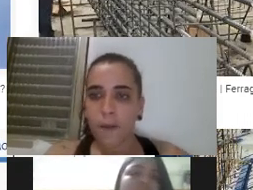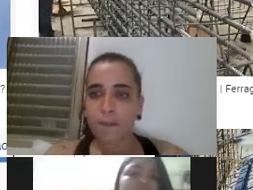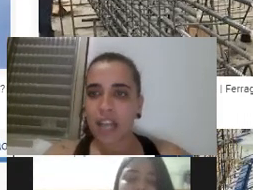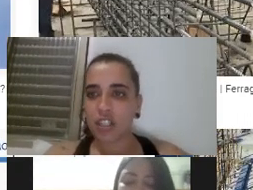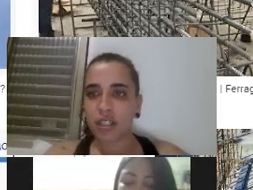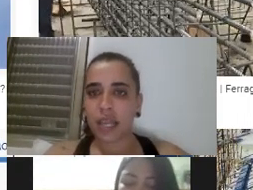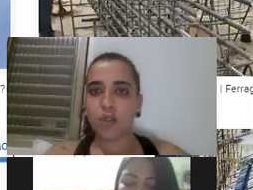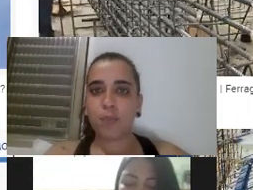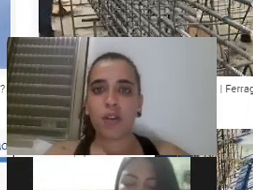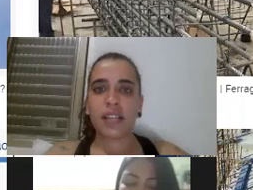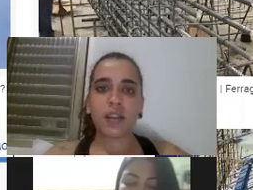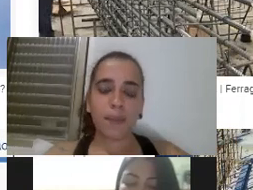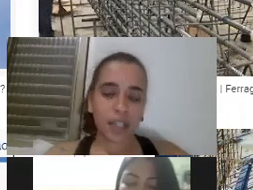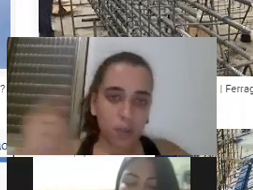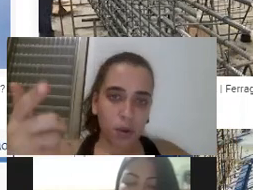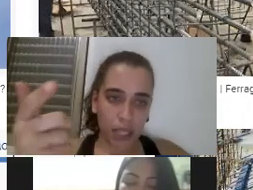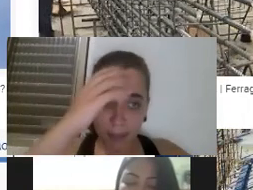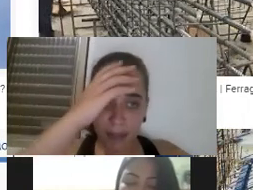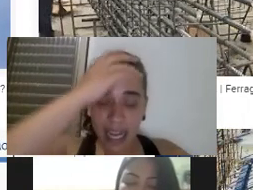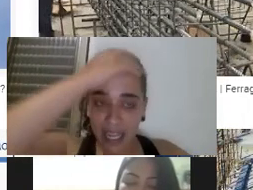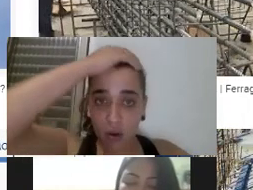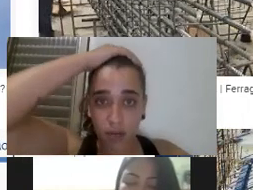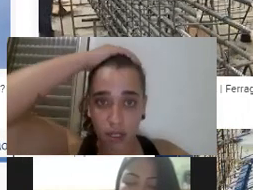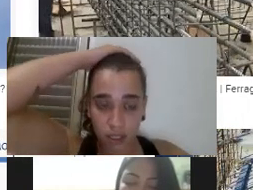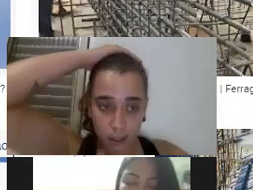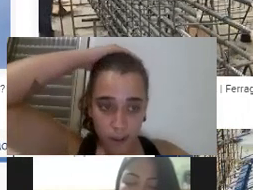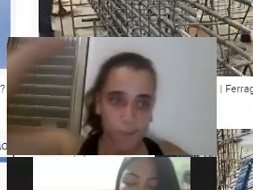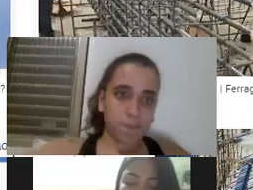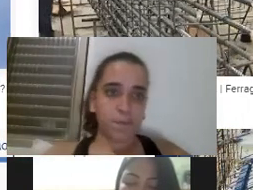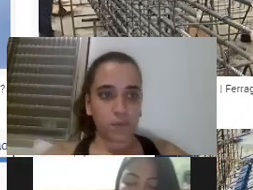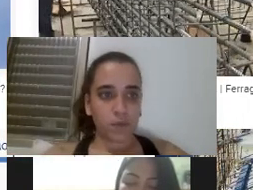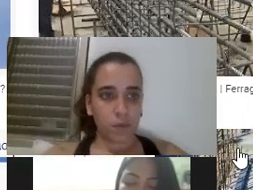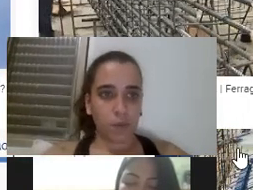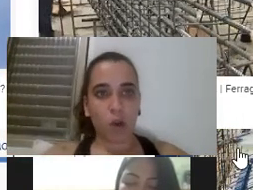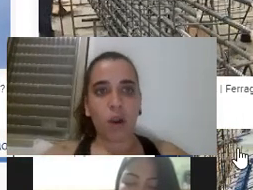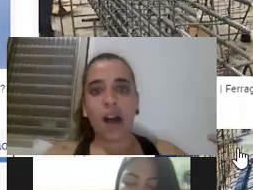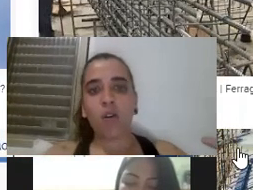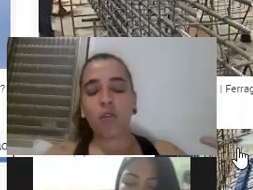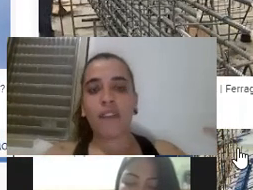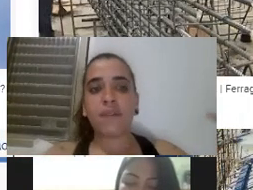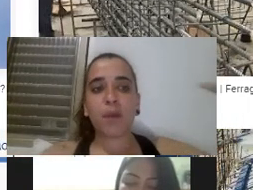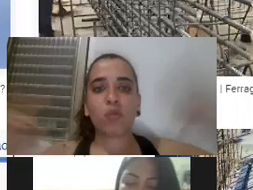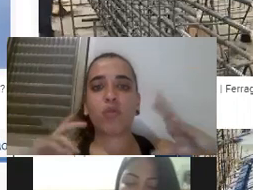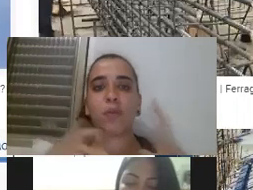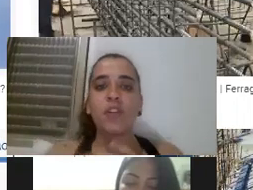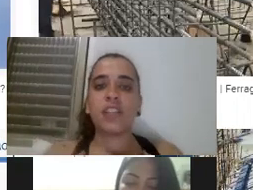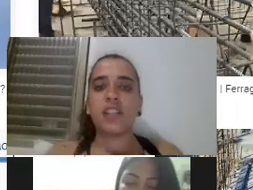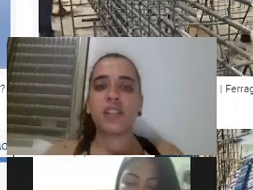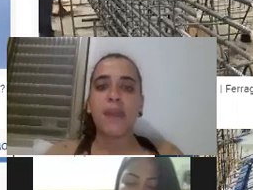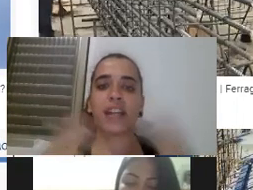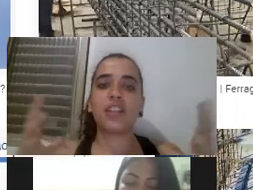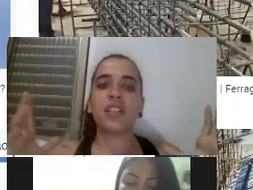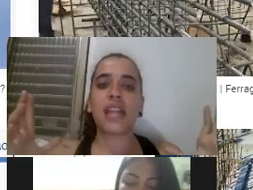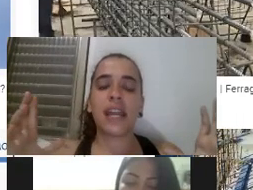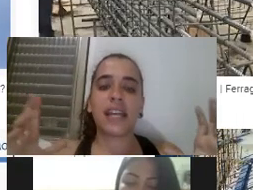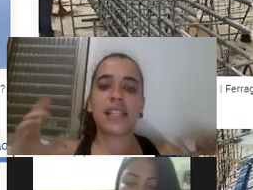estrutural. A gente entende o processo para a gente poder trabalhar na obra. Porque o cálculo vai vir pronto do projetista.